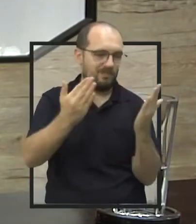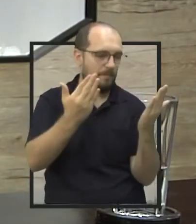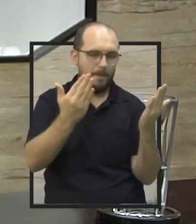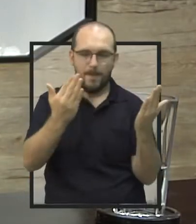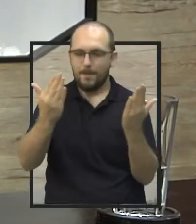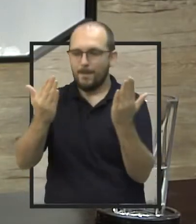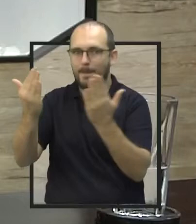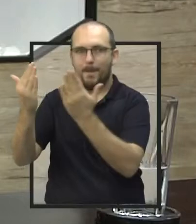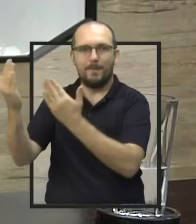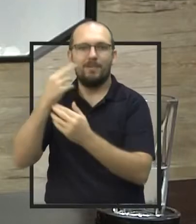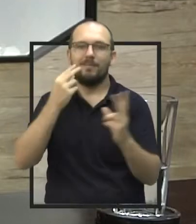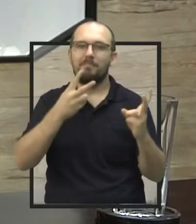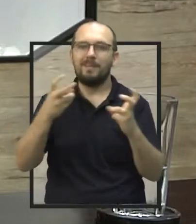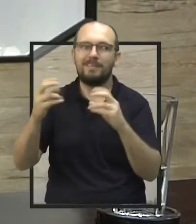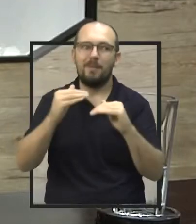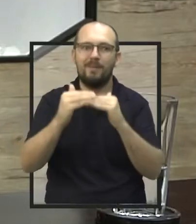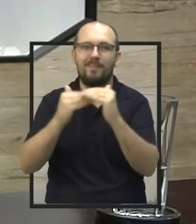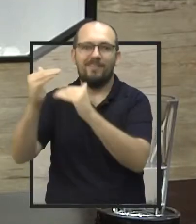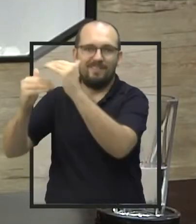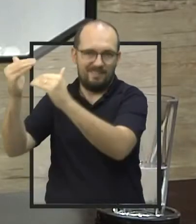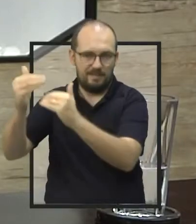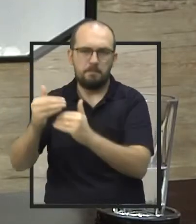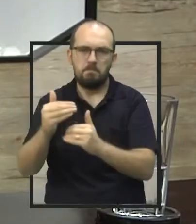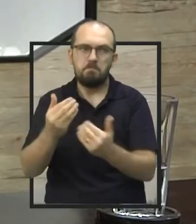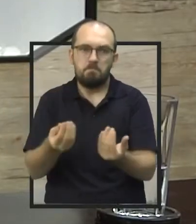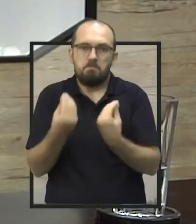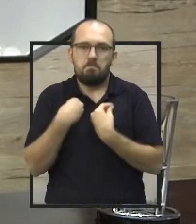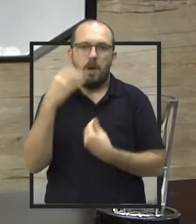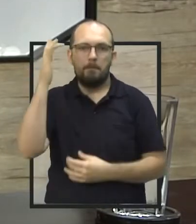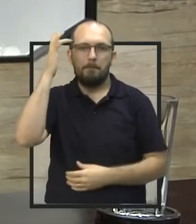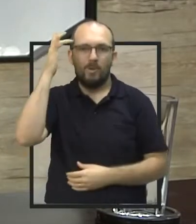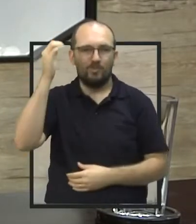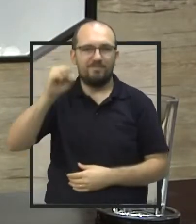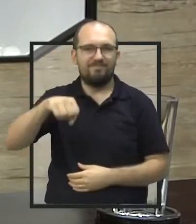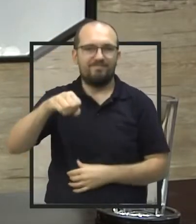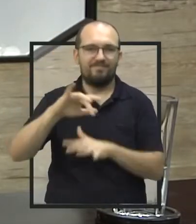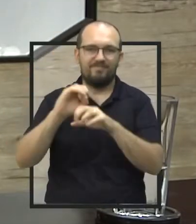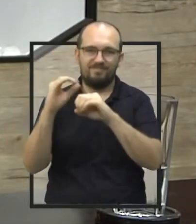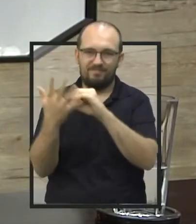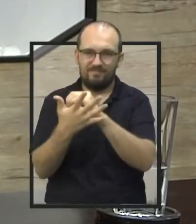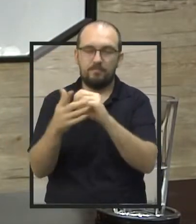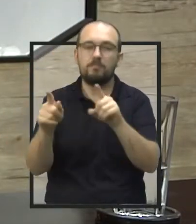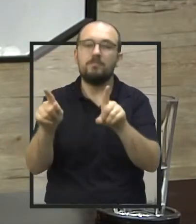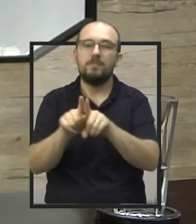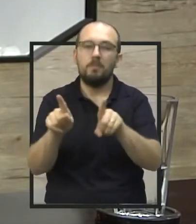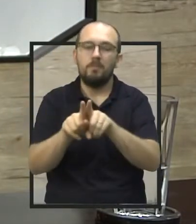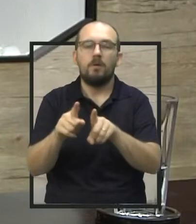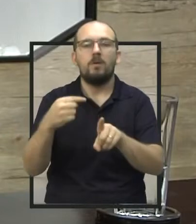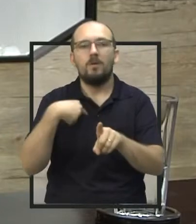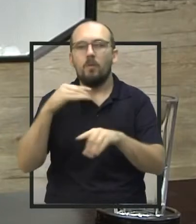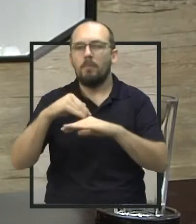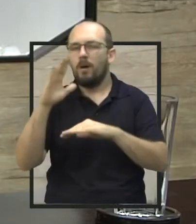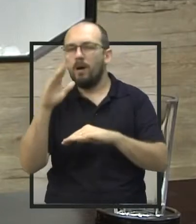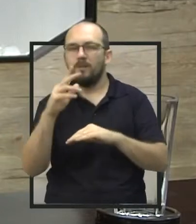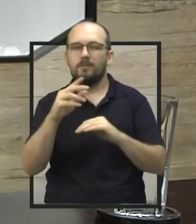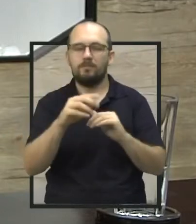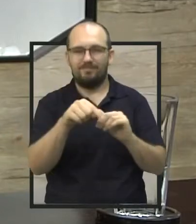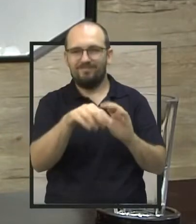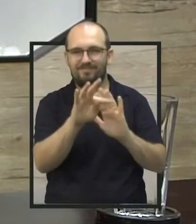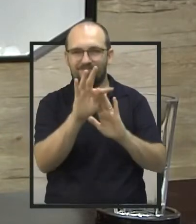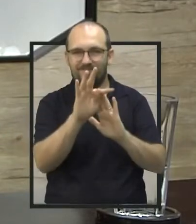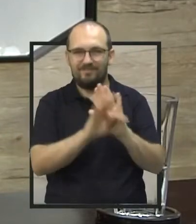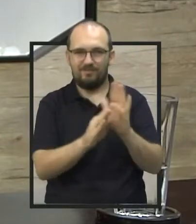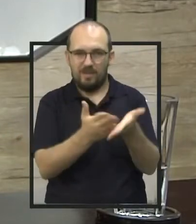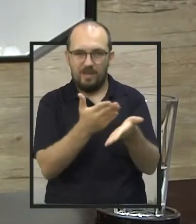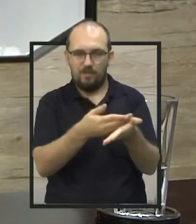têm outra cara. Você acha que são crônicas mais maduras? Ou você não classificaria assim? Classificaria assim, bom, primeiro porque